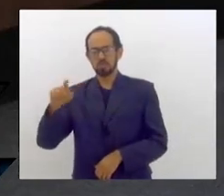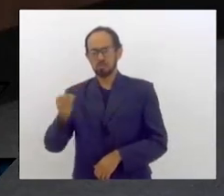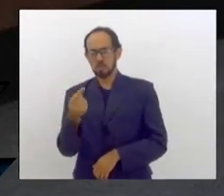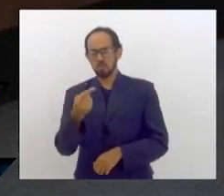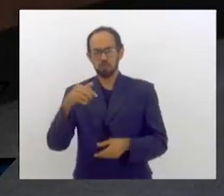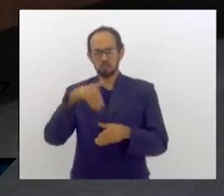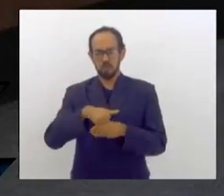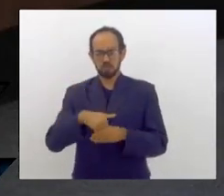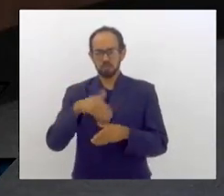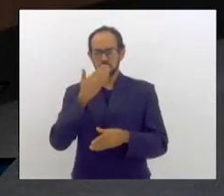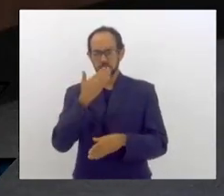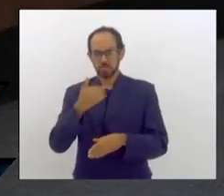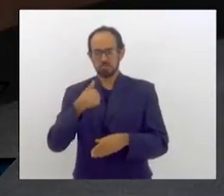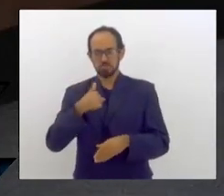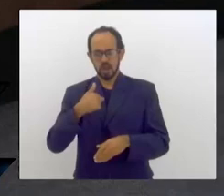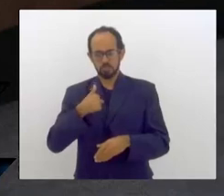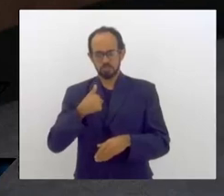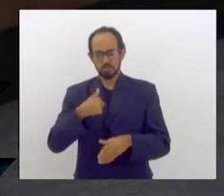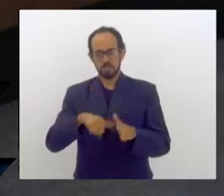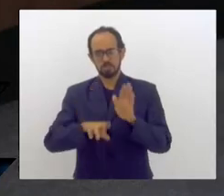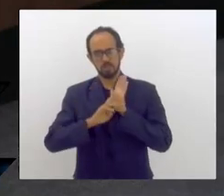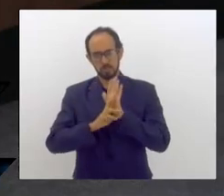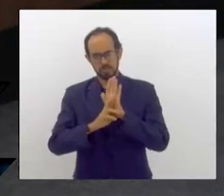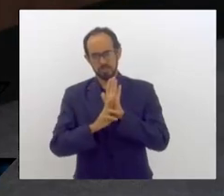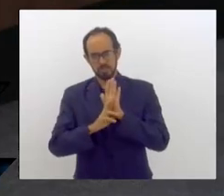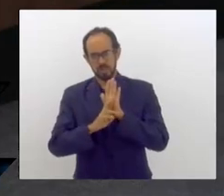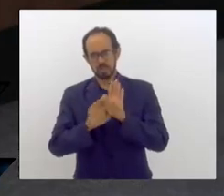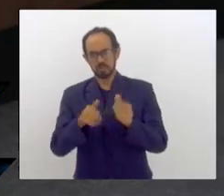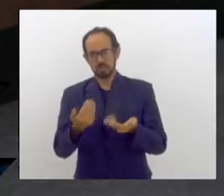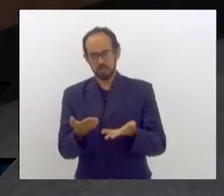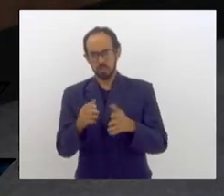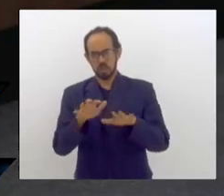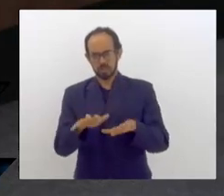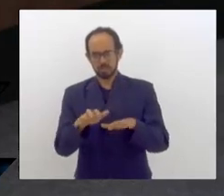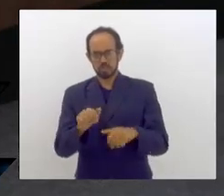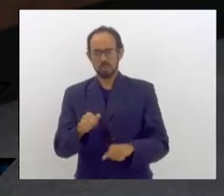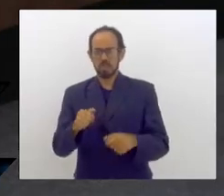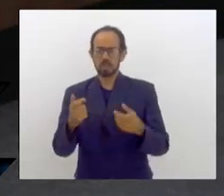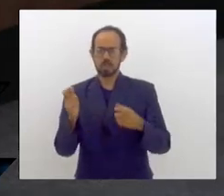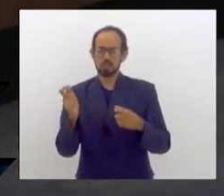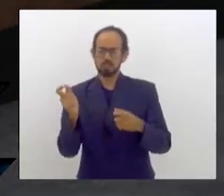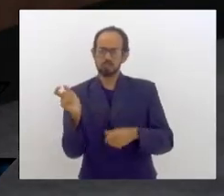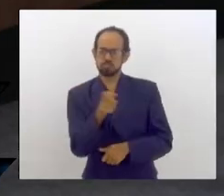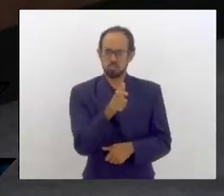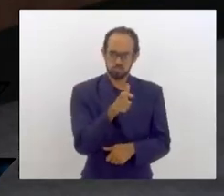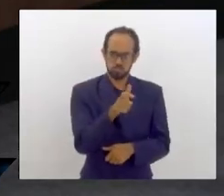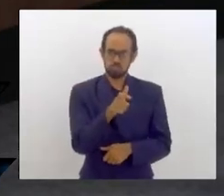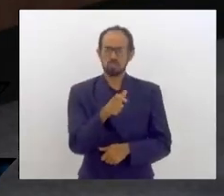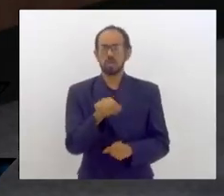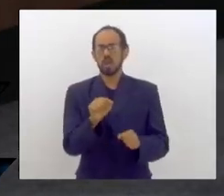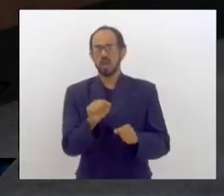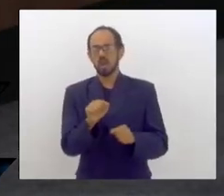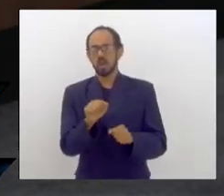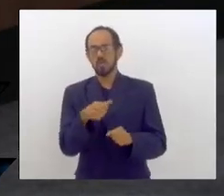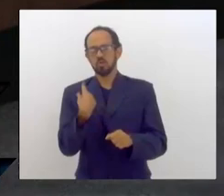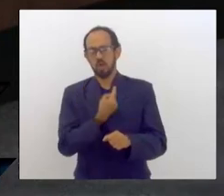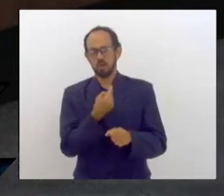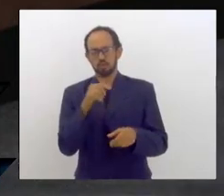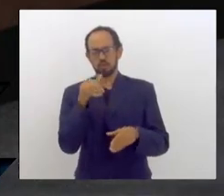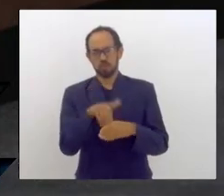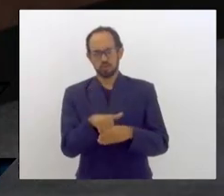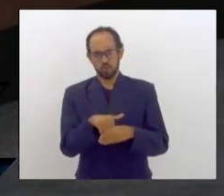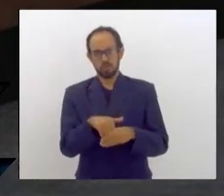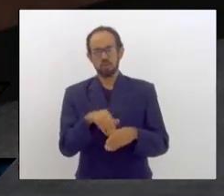também para que eu tenha voz, para que eu possa também me expressar. Então, ele ofende muito o nosso eleitor e eu